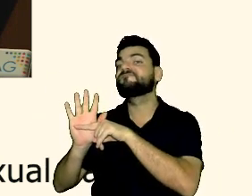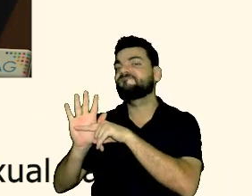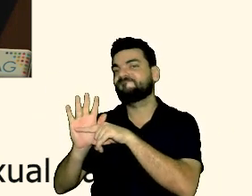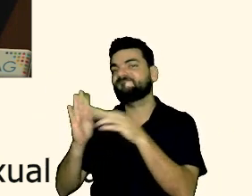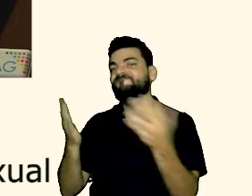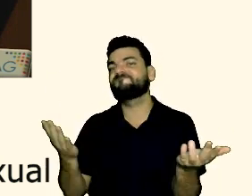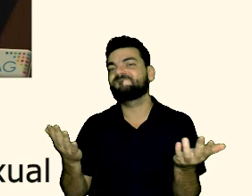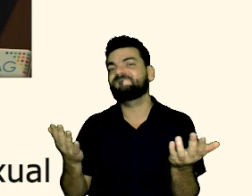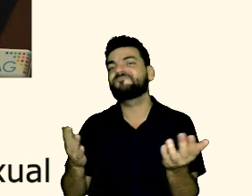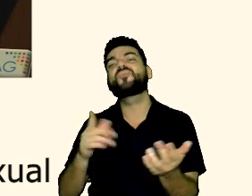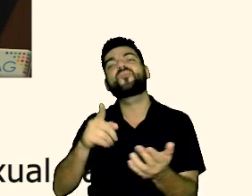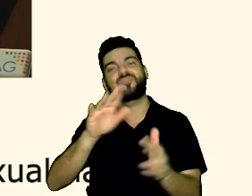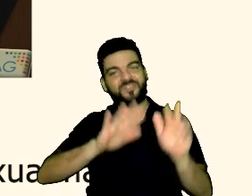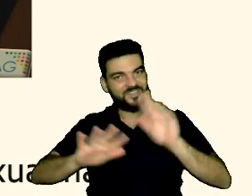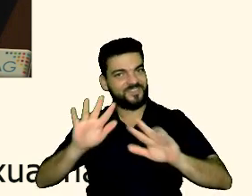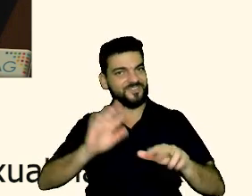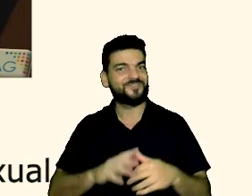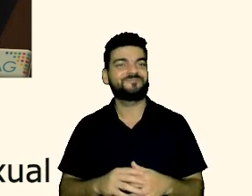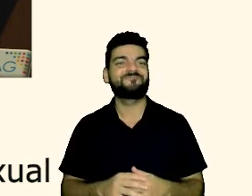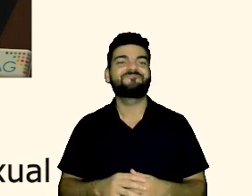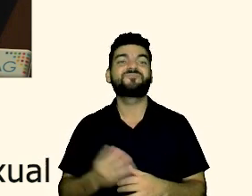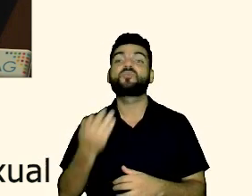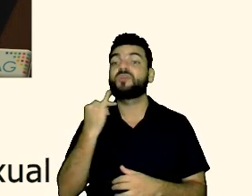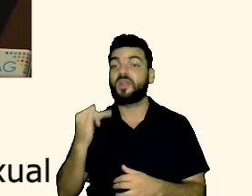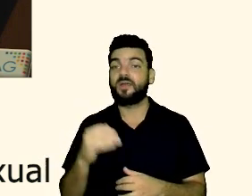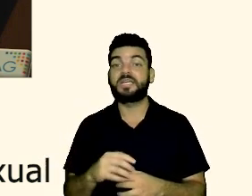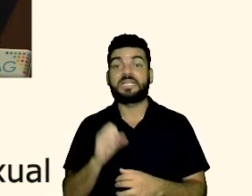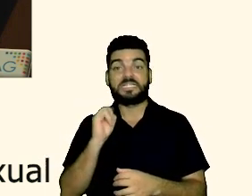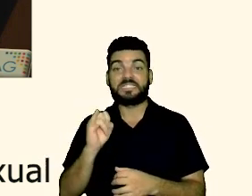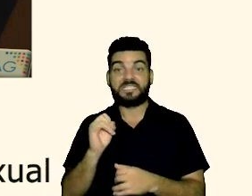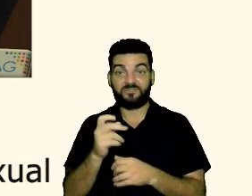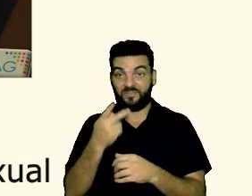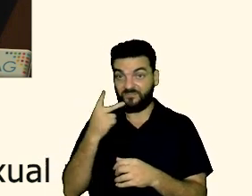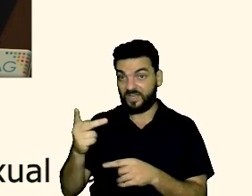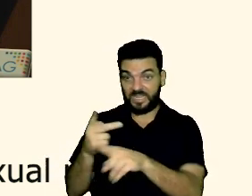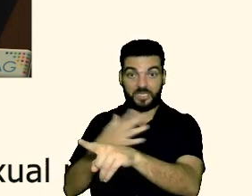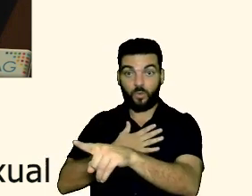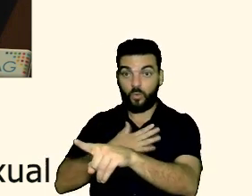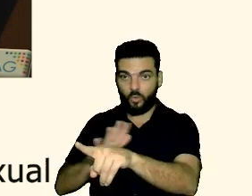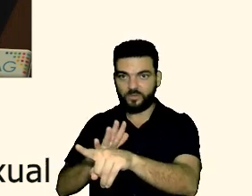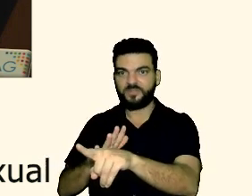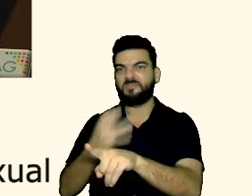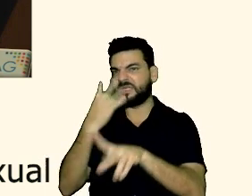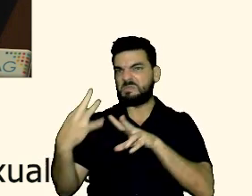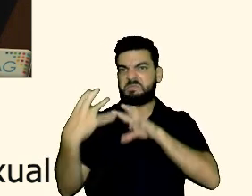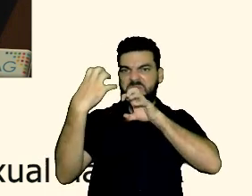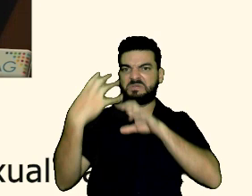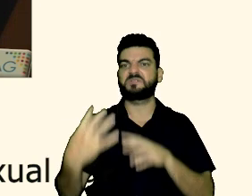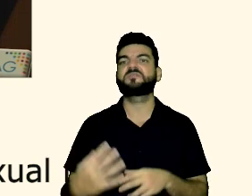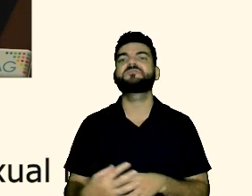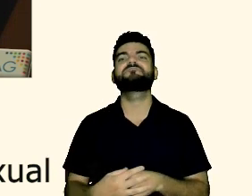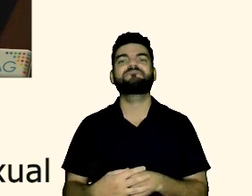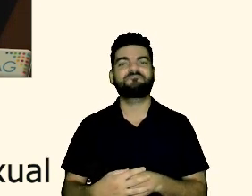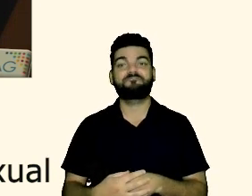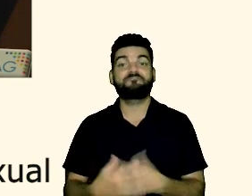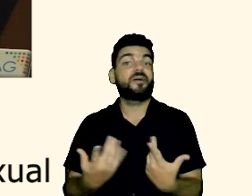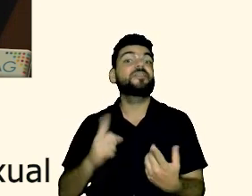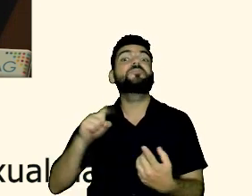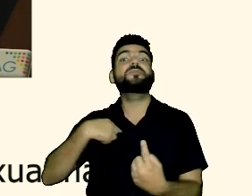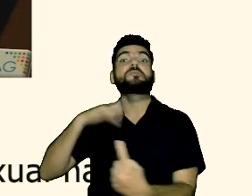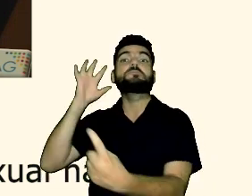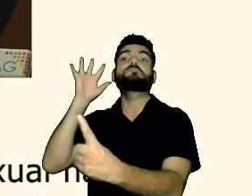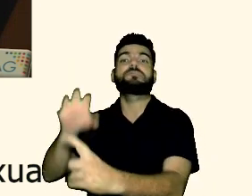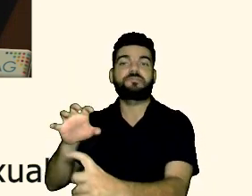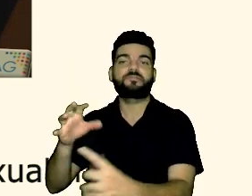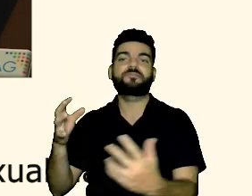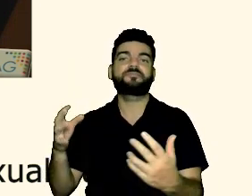mesmo um espaço perigoso para o assédio moral. Porque eu vou começar com julgamento. Luciana, você é uma irresponsável,